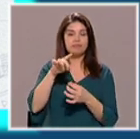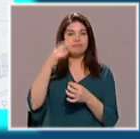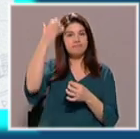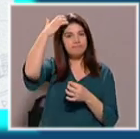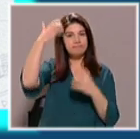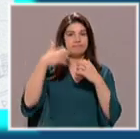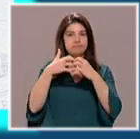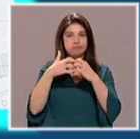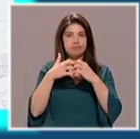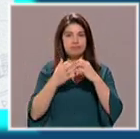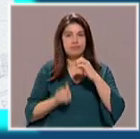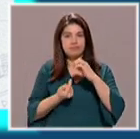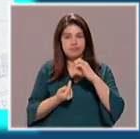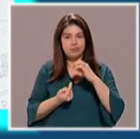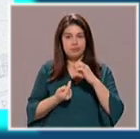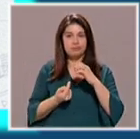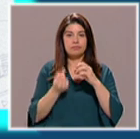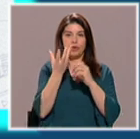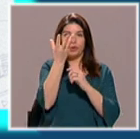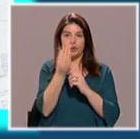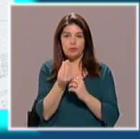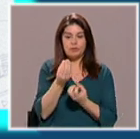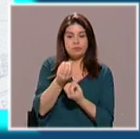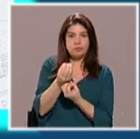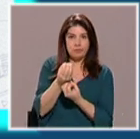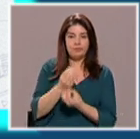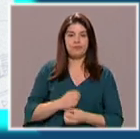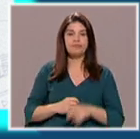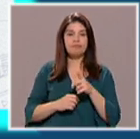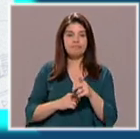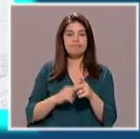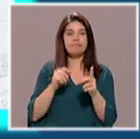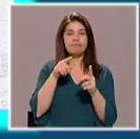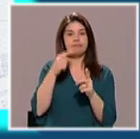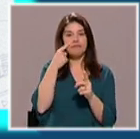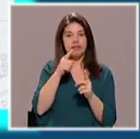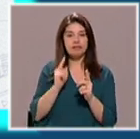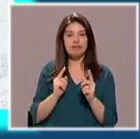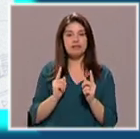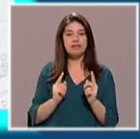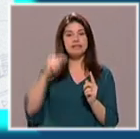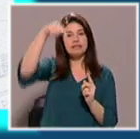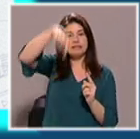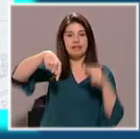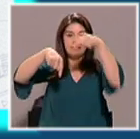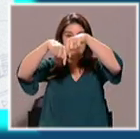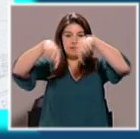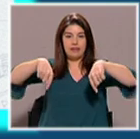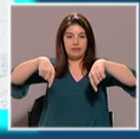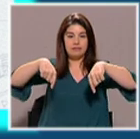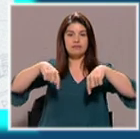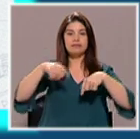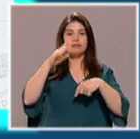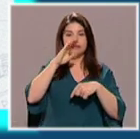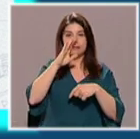hipotálamo-hipófise. Se atenderem à identificação da circulação das setas, numa situação de stress,